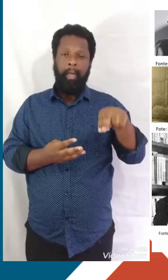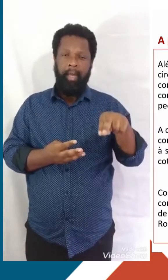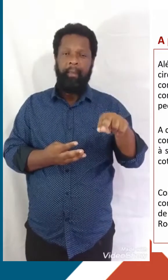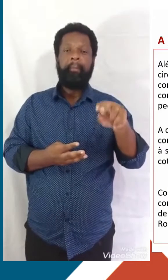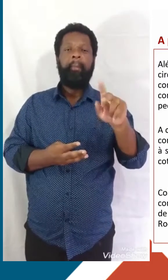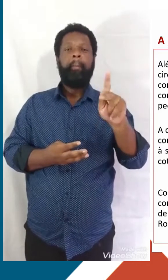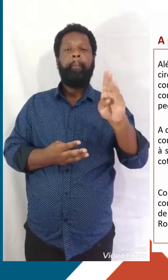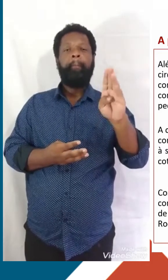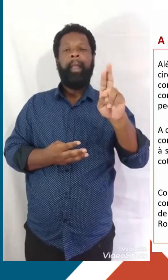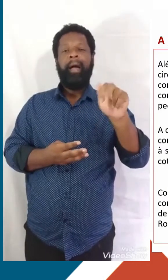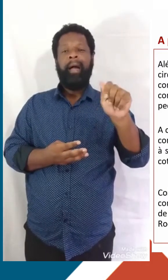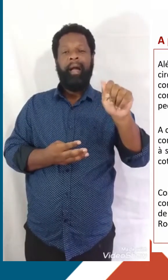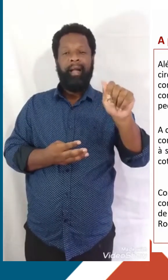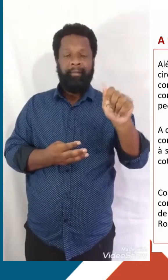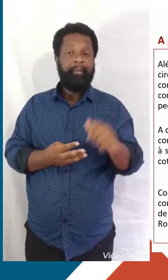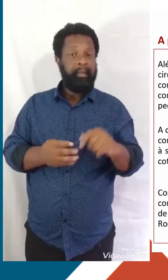Rodrigues.